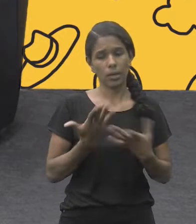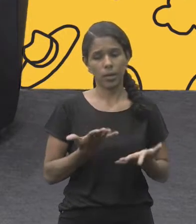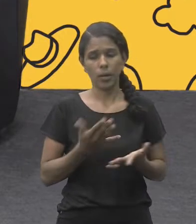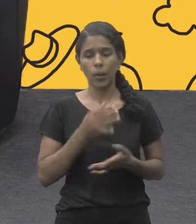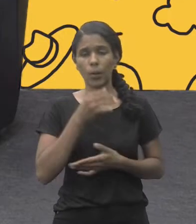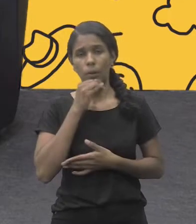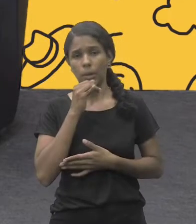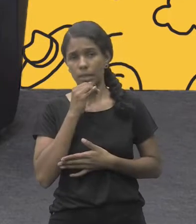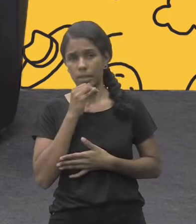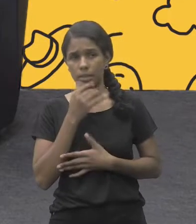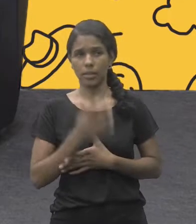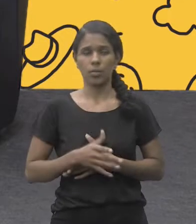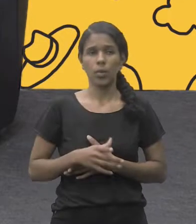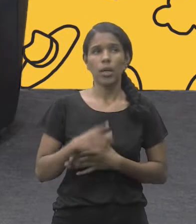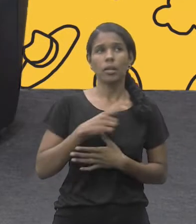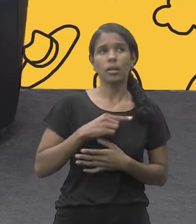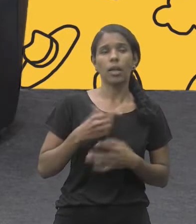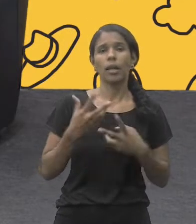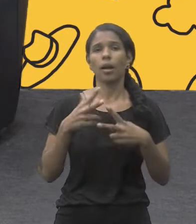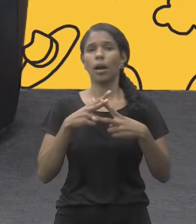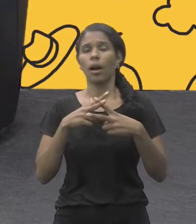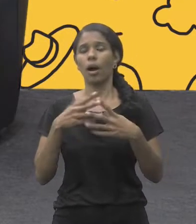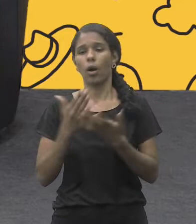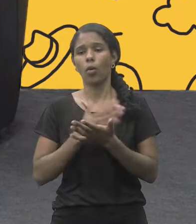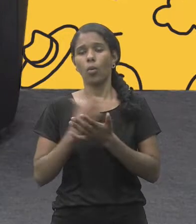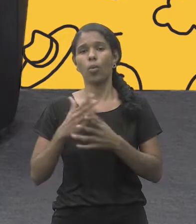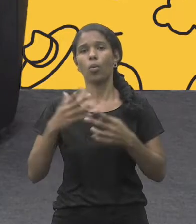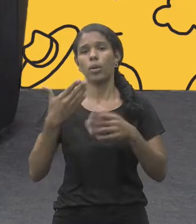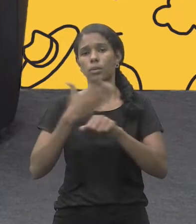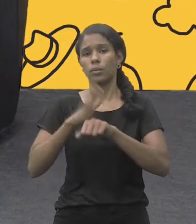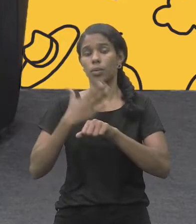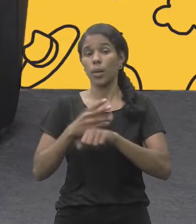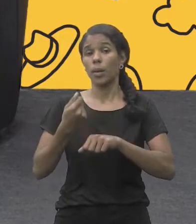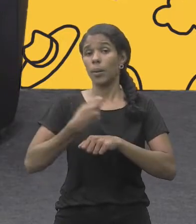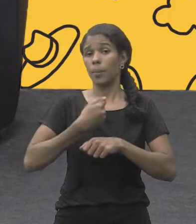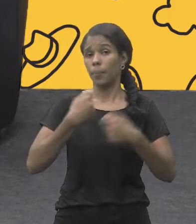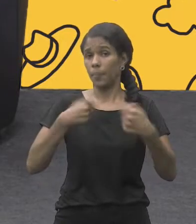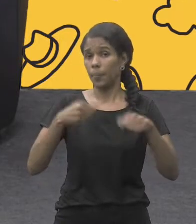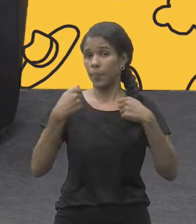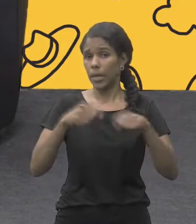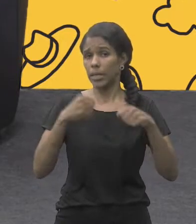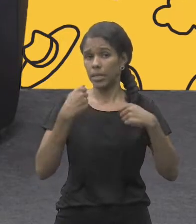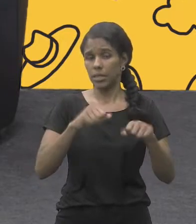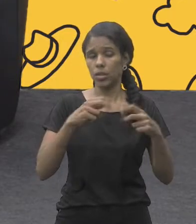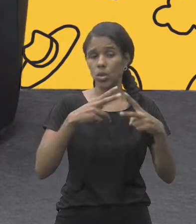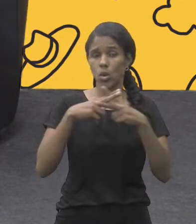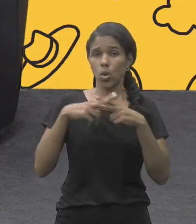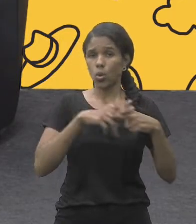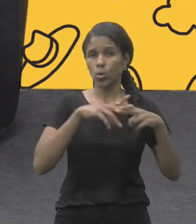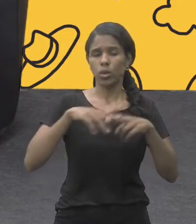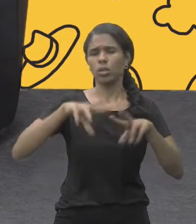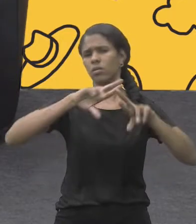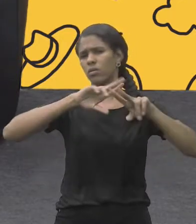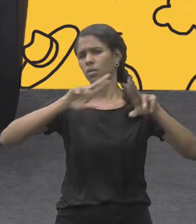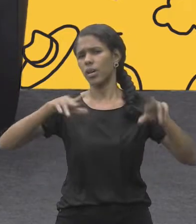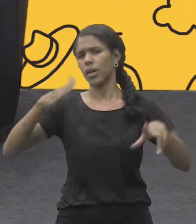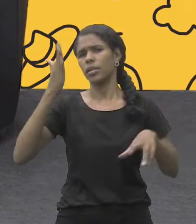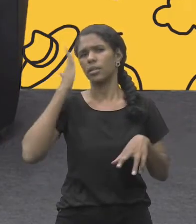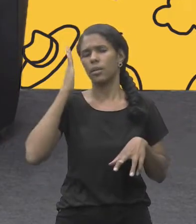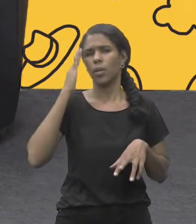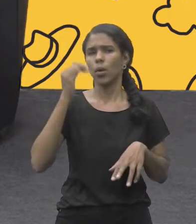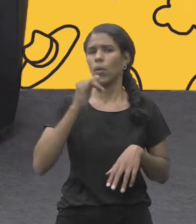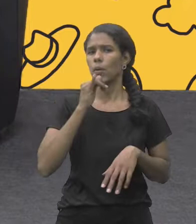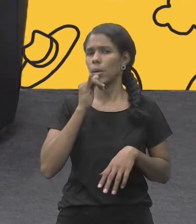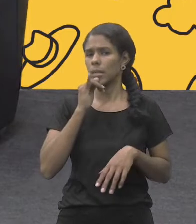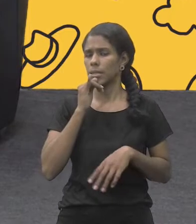judô, você vai aprender a defender as quedas e aplicar as quedas, né? Derrubar a pessoa no chão, ou defender, né, um possível